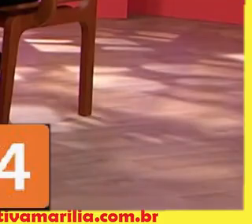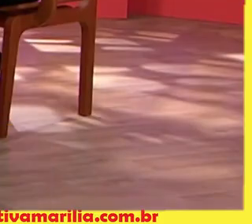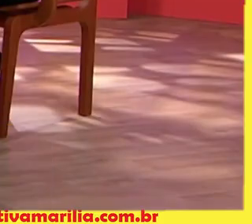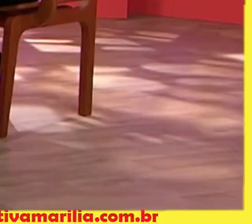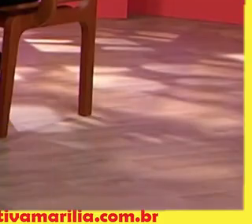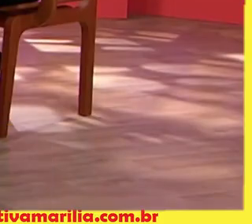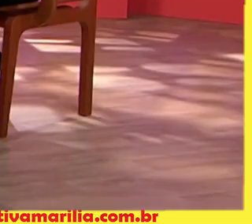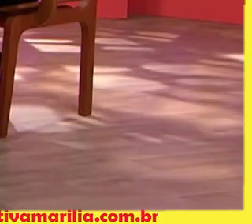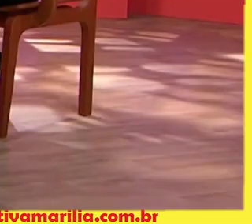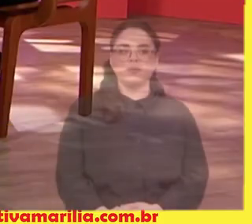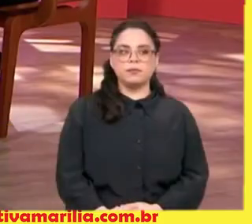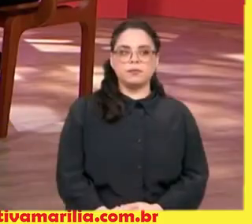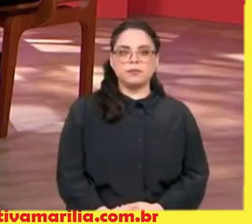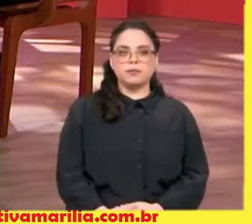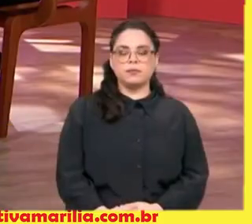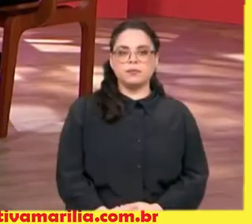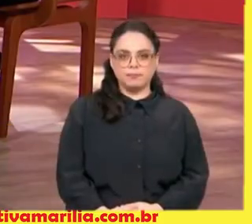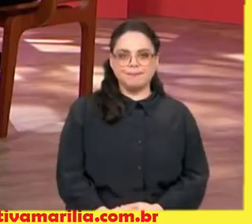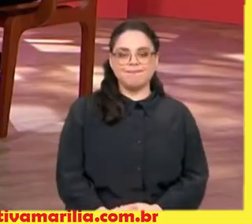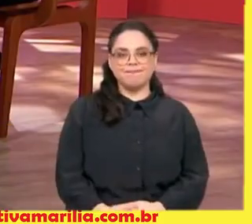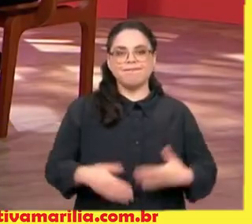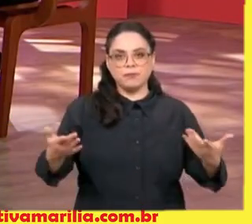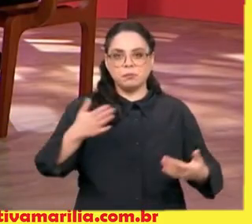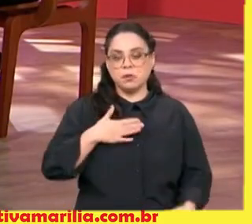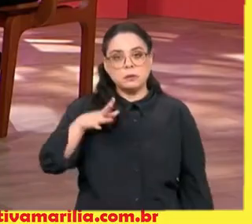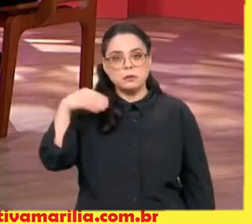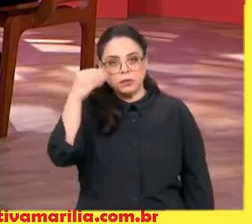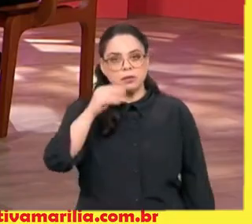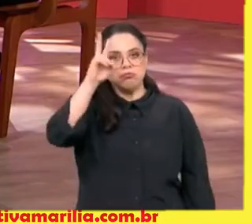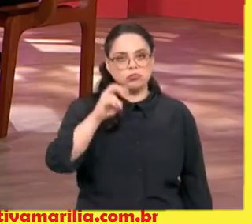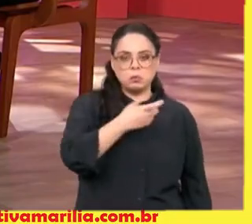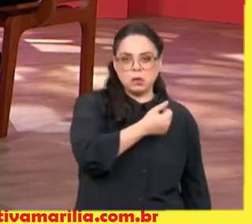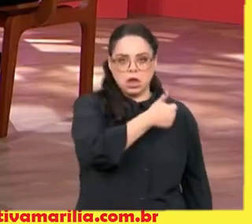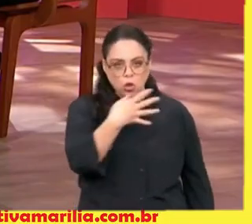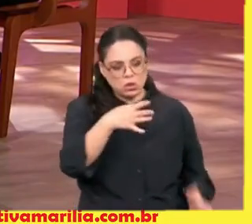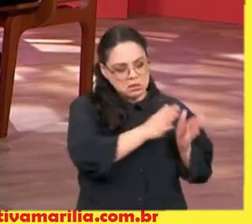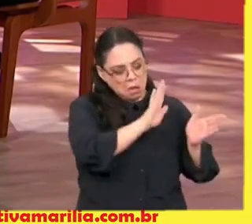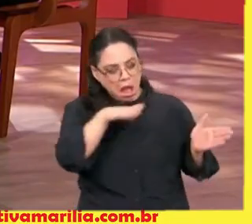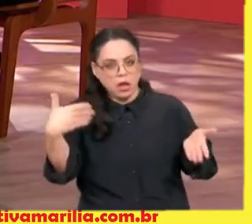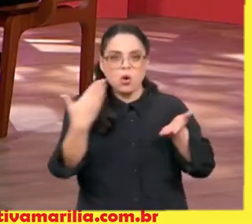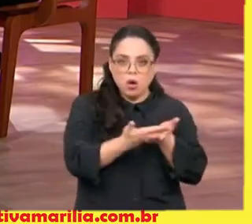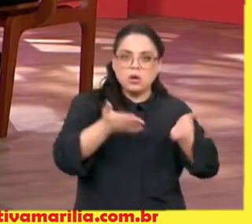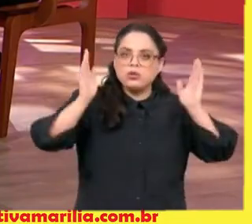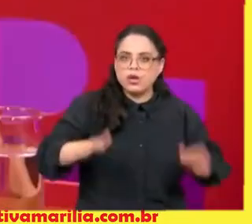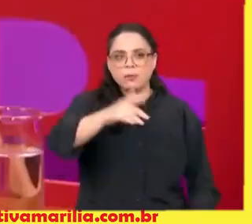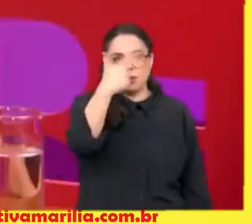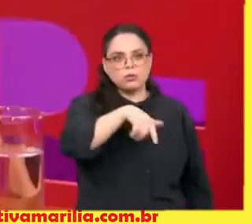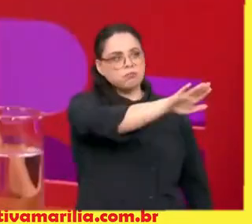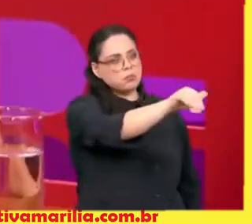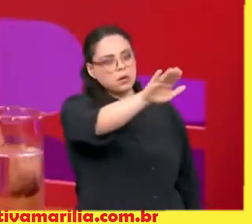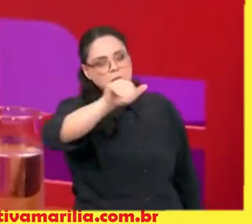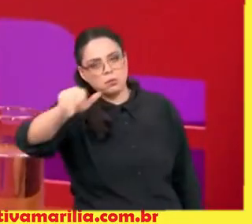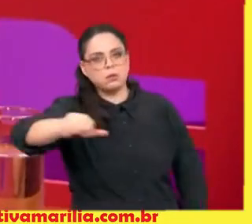que acabou, desde 2014, eu e certamente meus colegas todos fomos chamados muitas vezes em muitos lugares para falar.